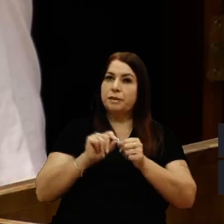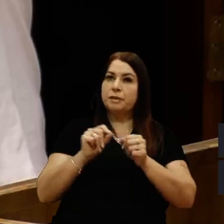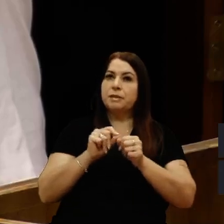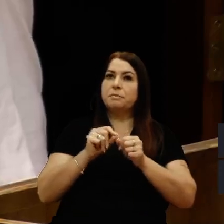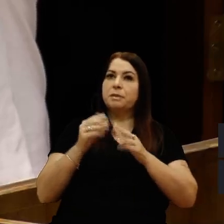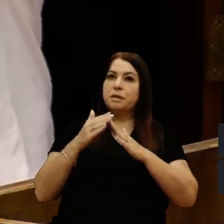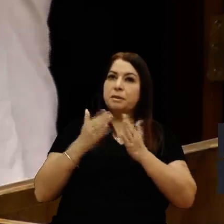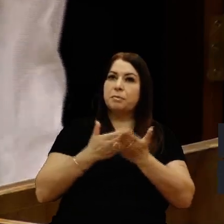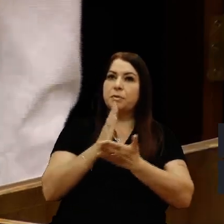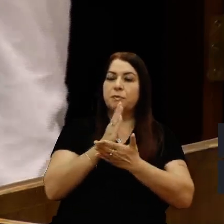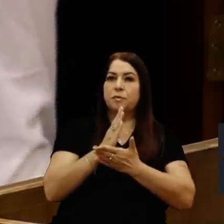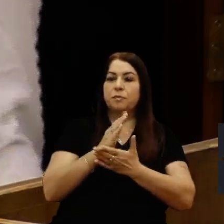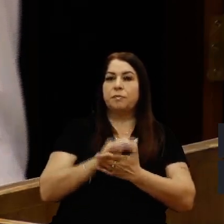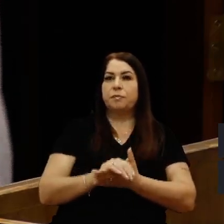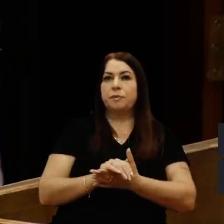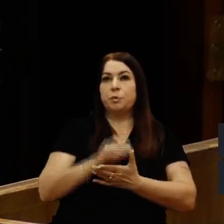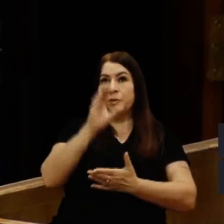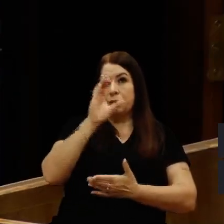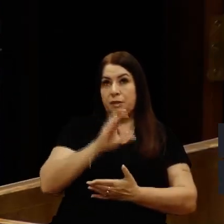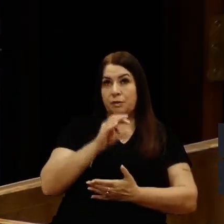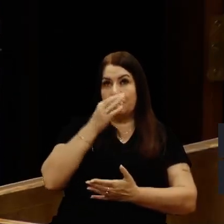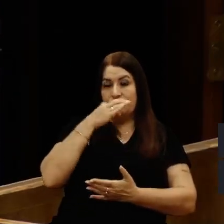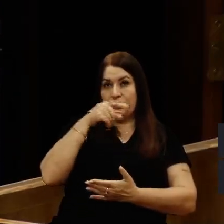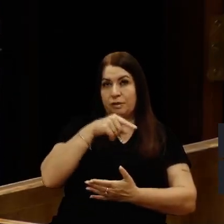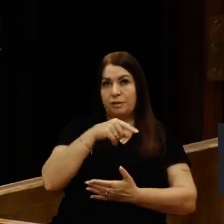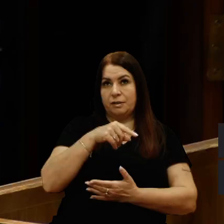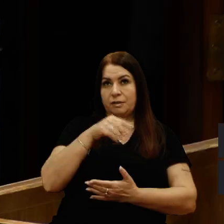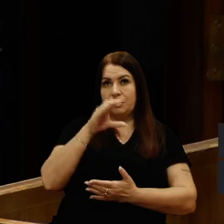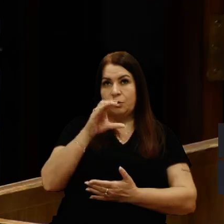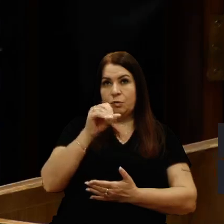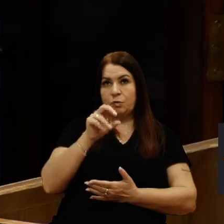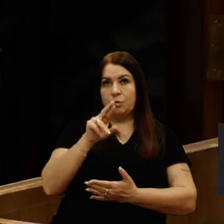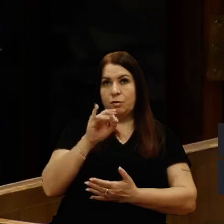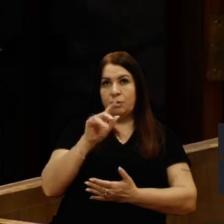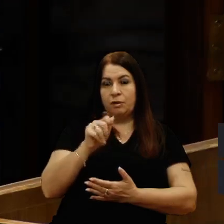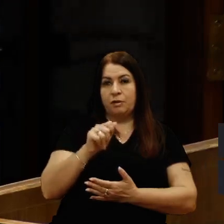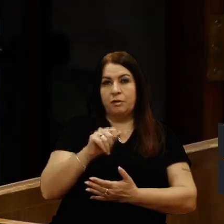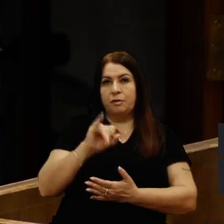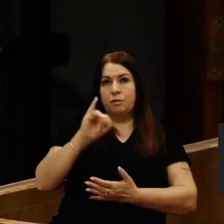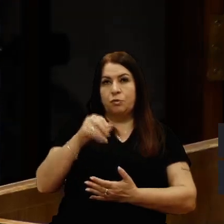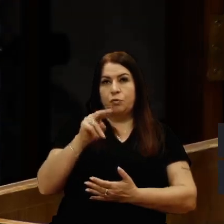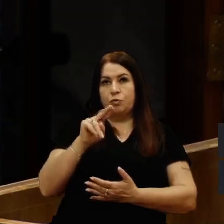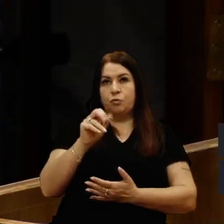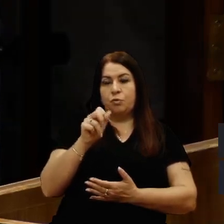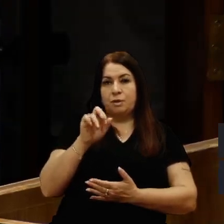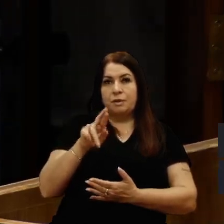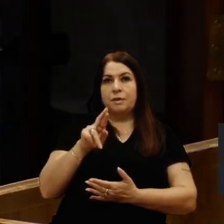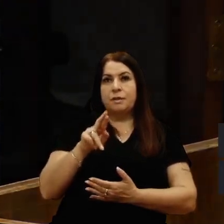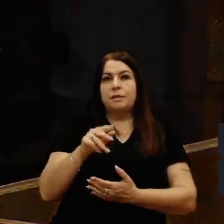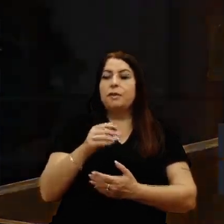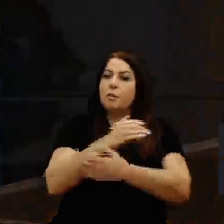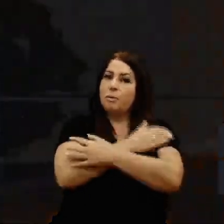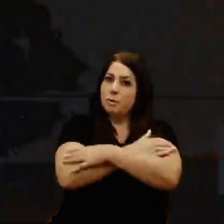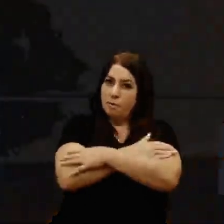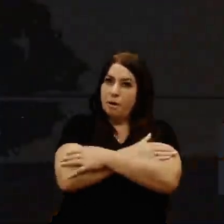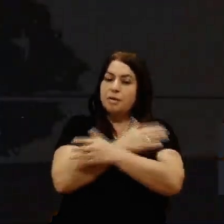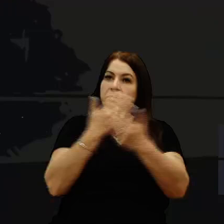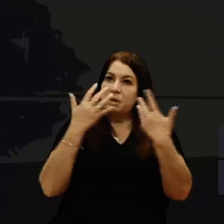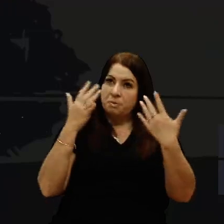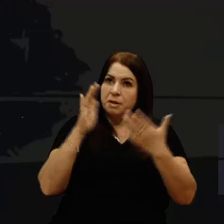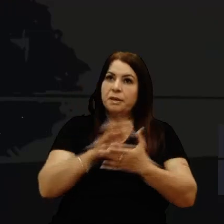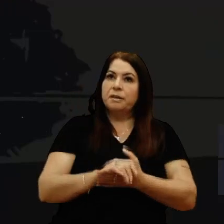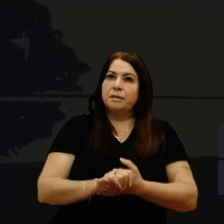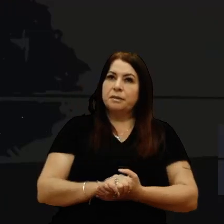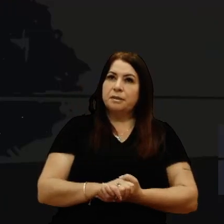casa aprovou o título de cidadão caxiense ao Coringa, né, senhor Joacir, qual quero mandar um abraço, os parabéns. Ele